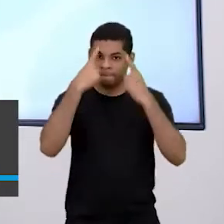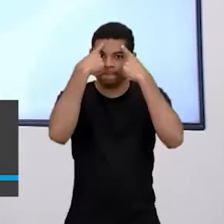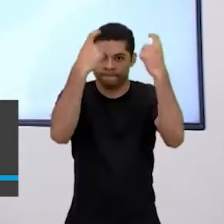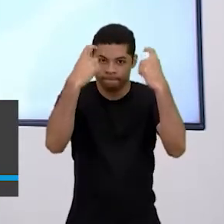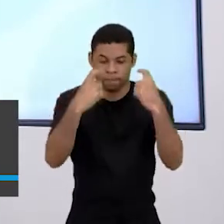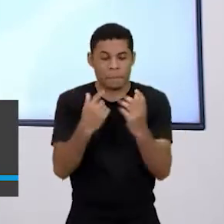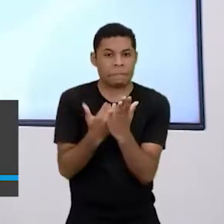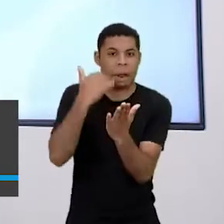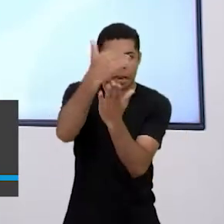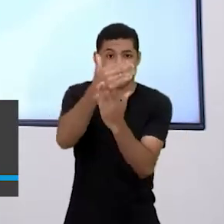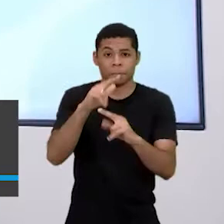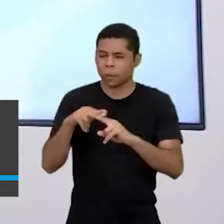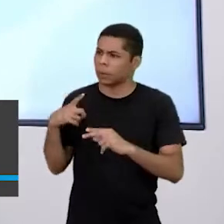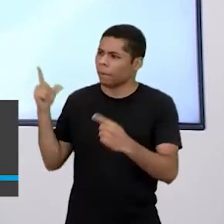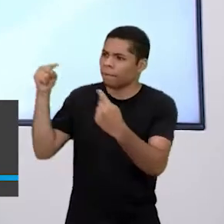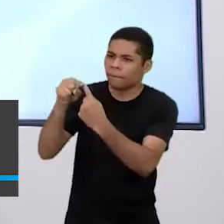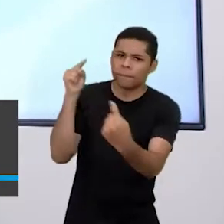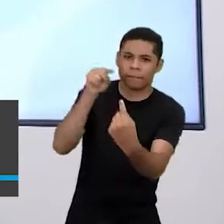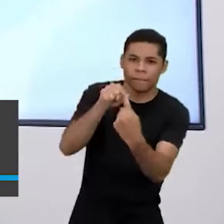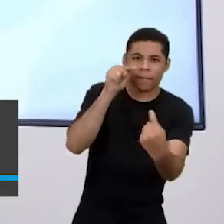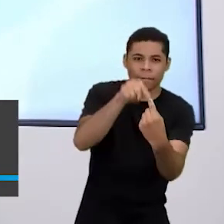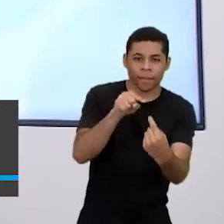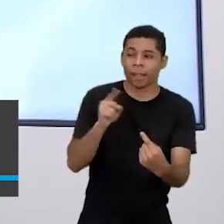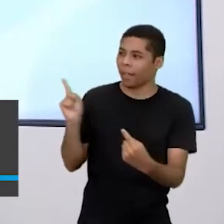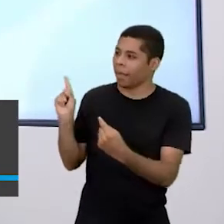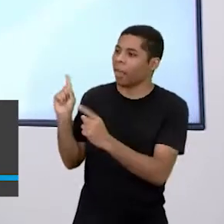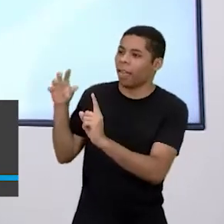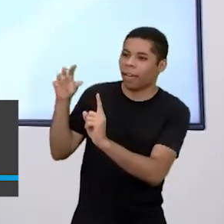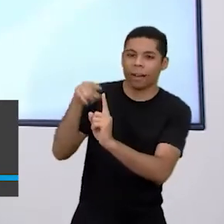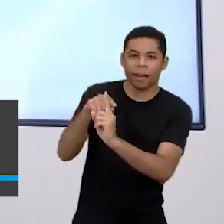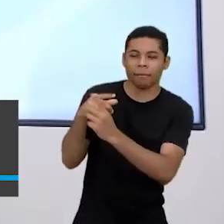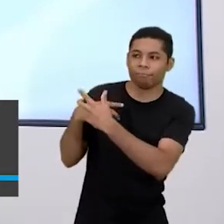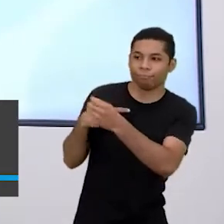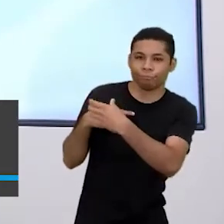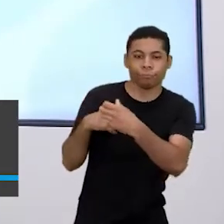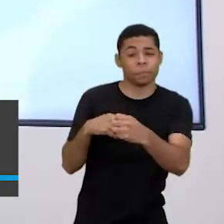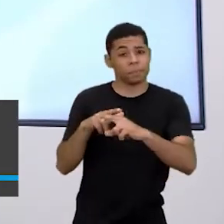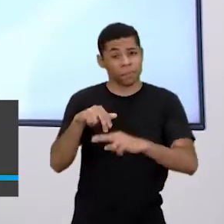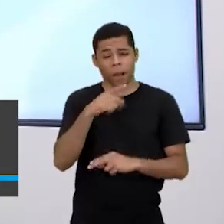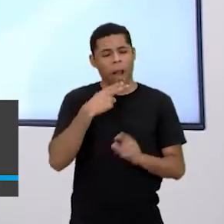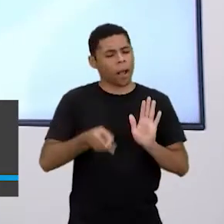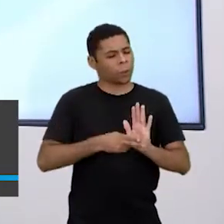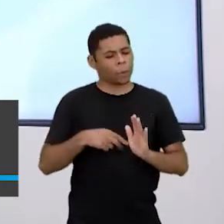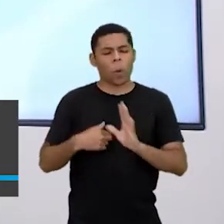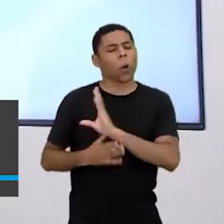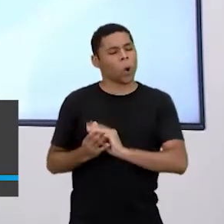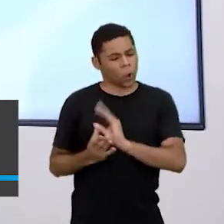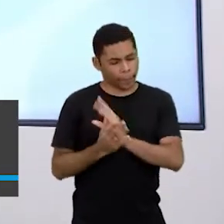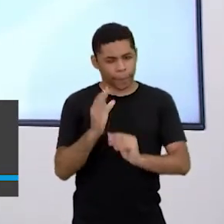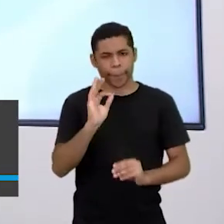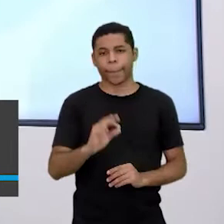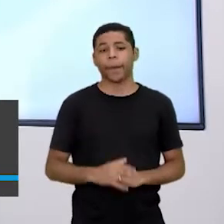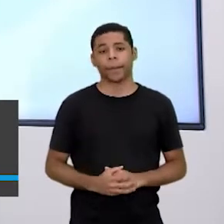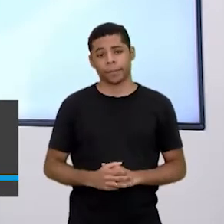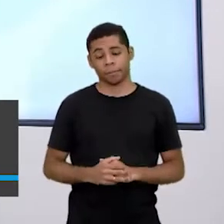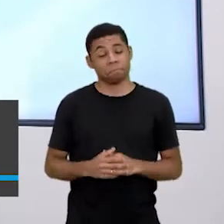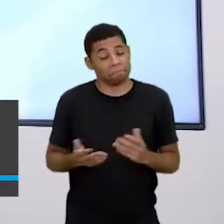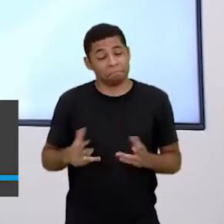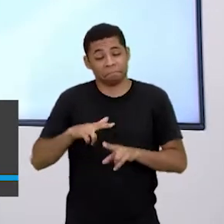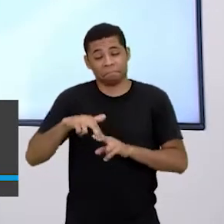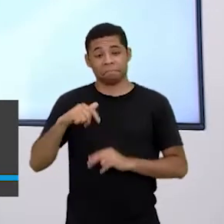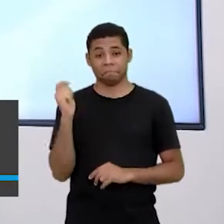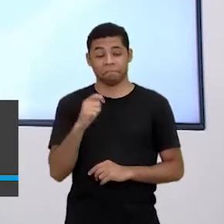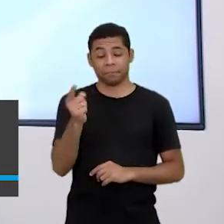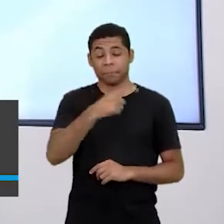essas personagens históricas que influenciaram. E é uma coisa que ele sempre assumiu que ele fez isso, né? Então a gente